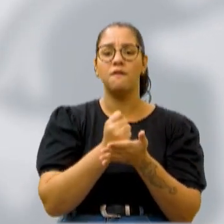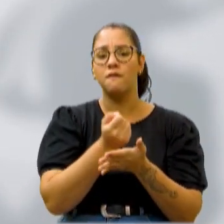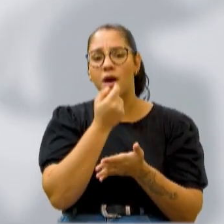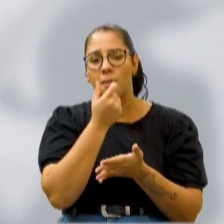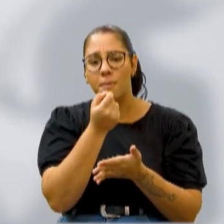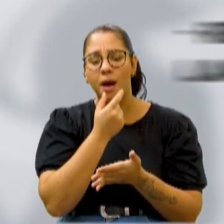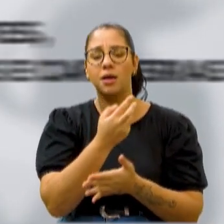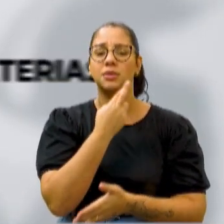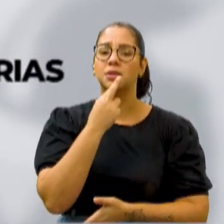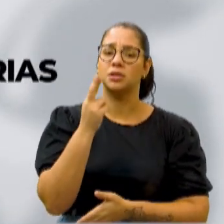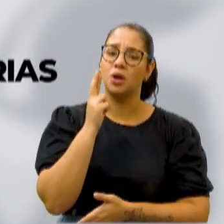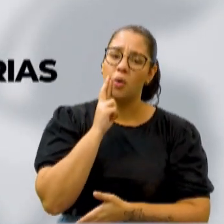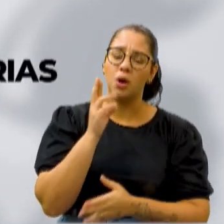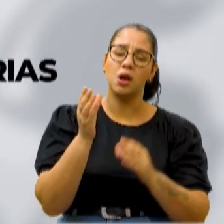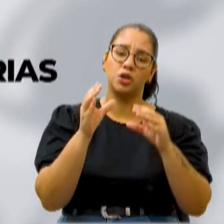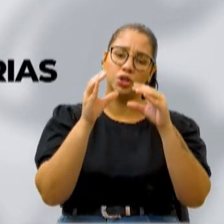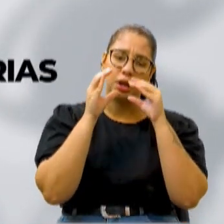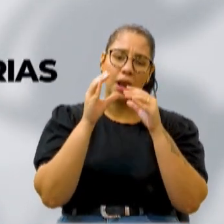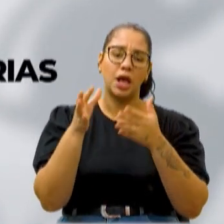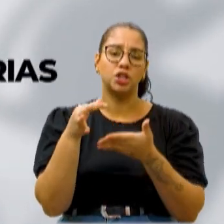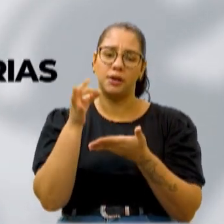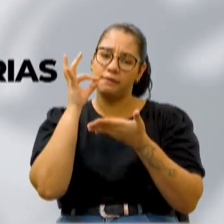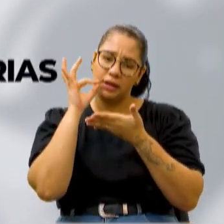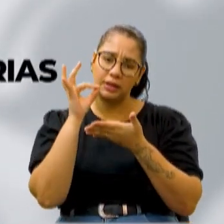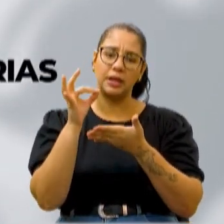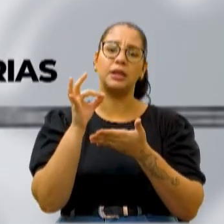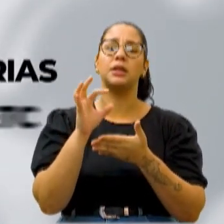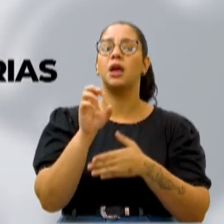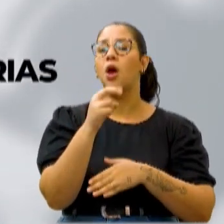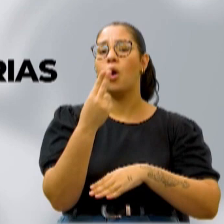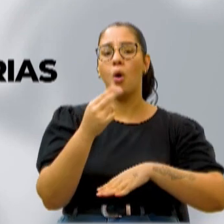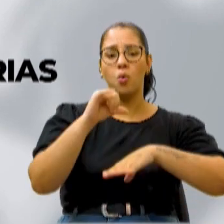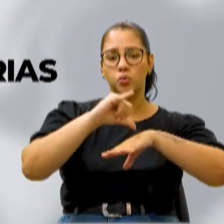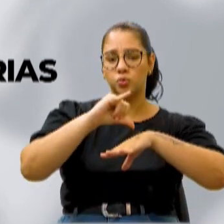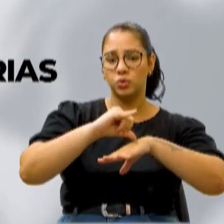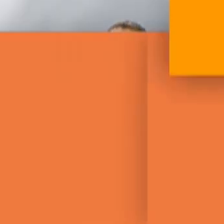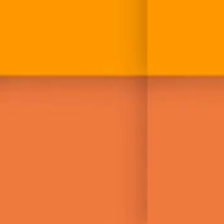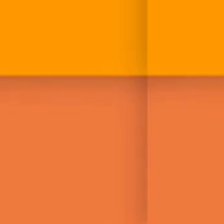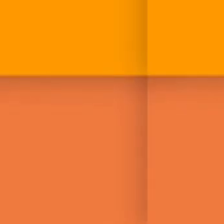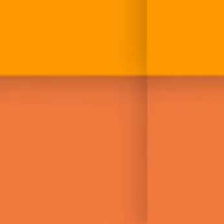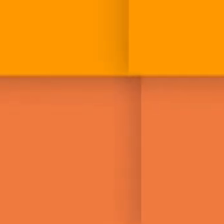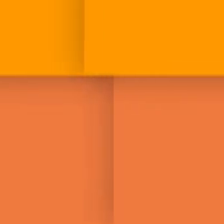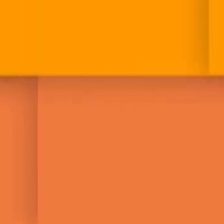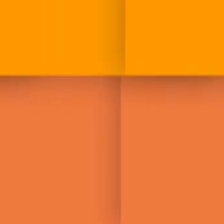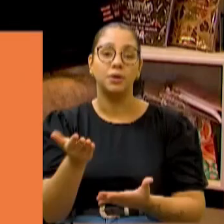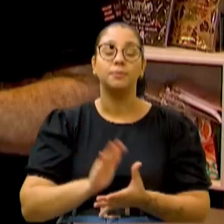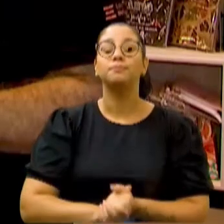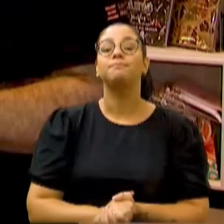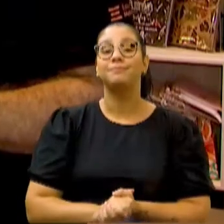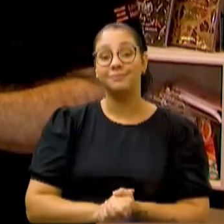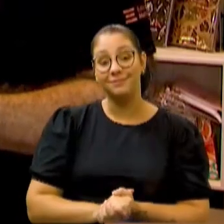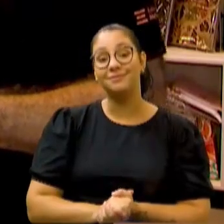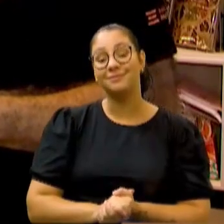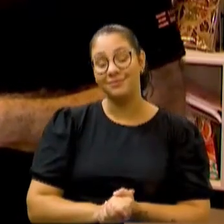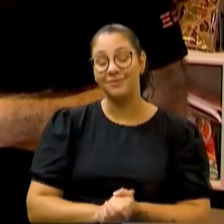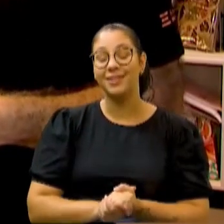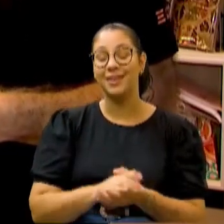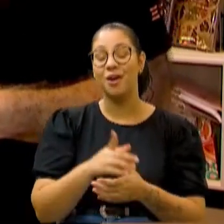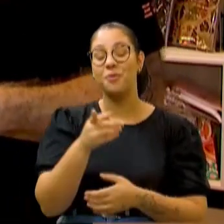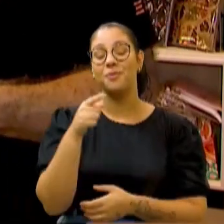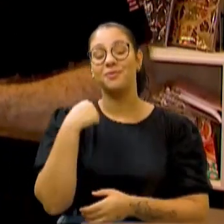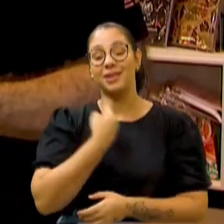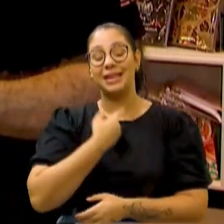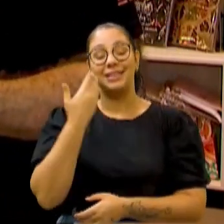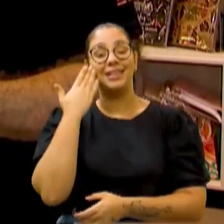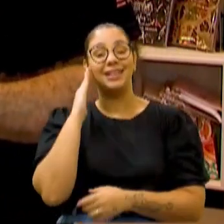tecnologia, farmácias, restaurantes, lanchonetes e cafeterias, call centers, entre outros. Bom, e olha só, para a gente entender um pouco